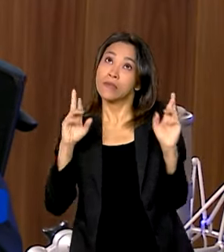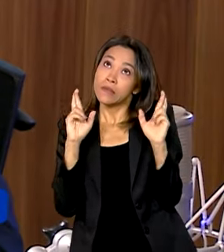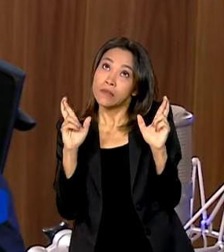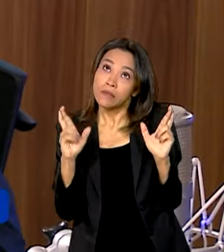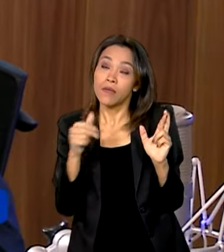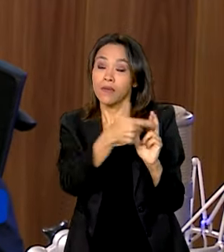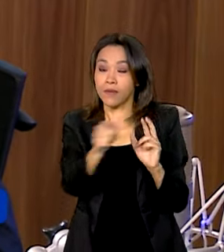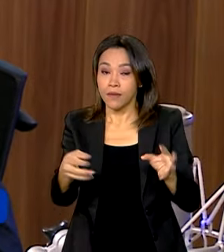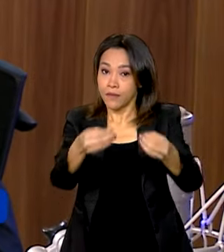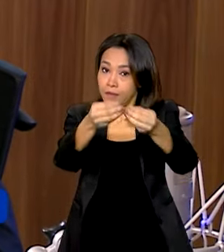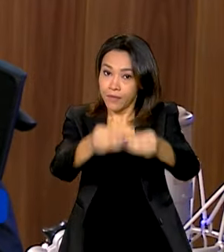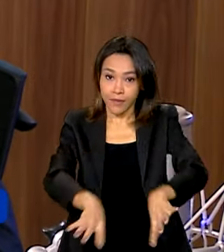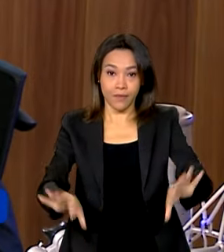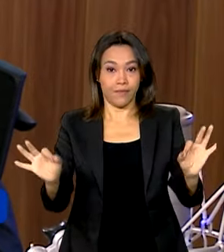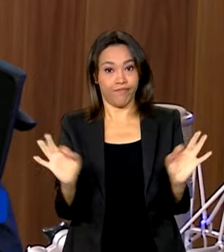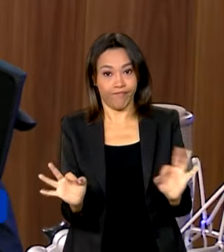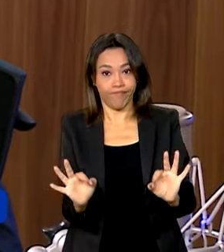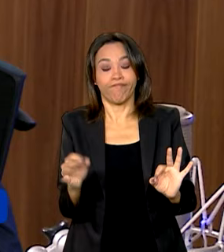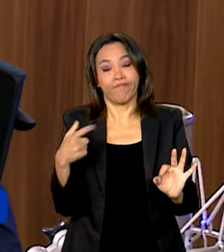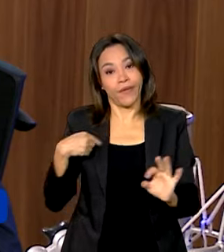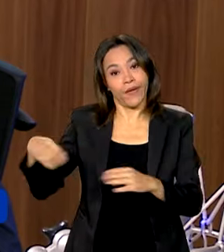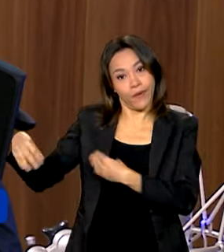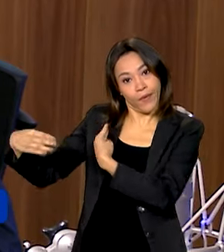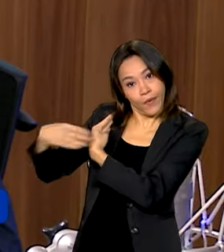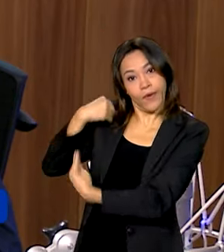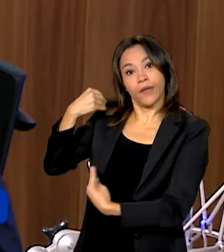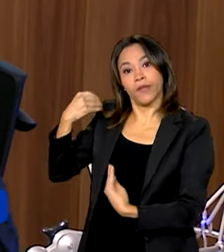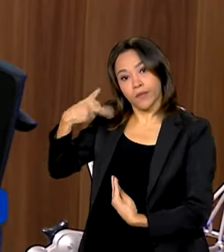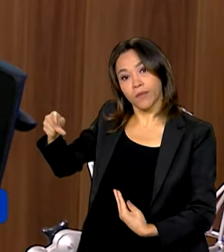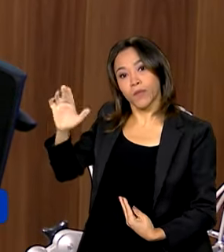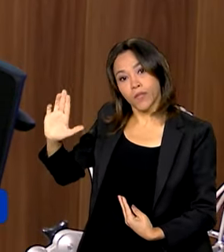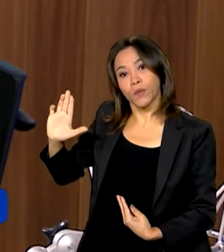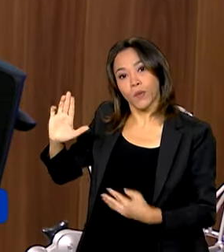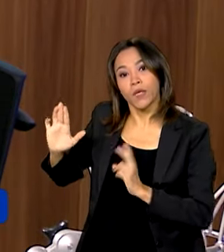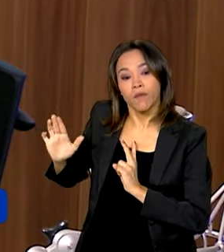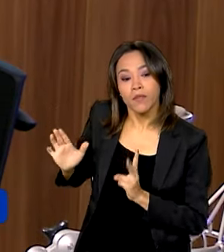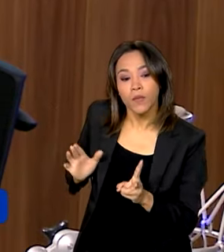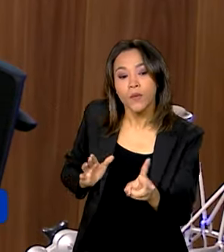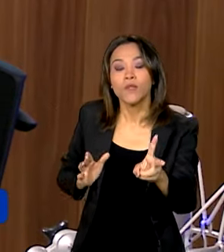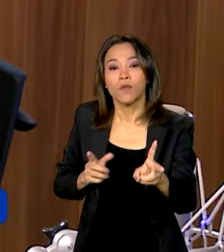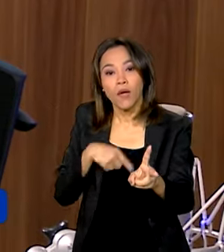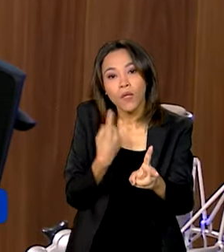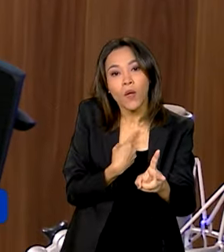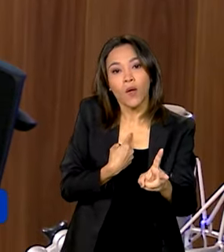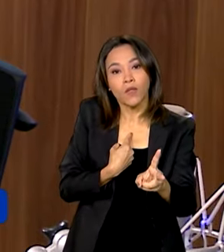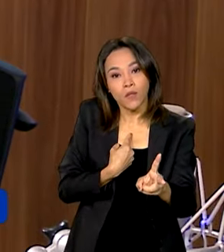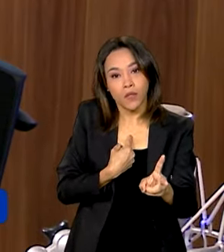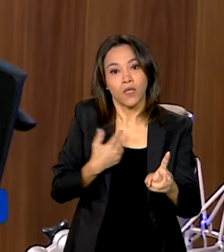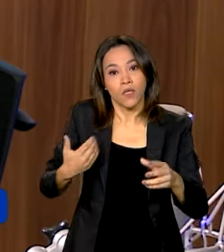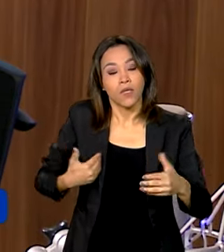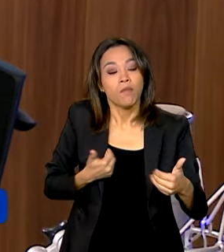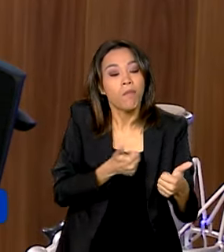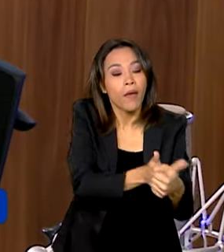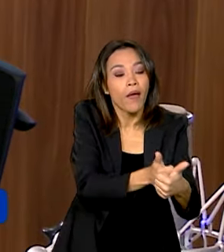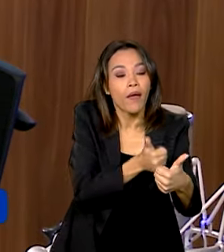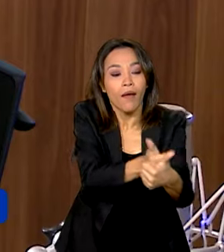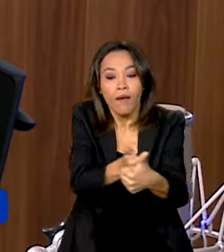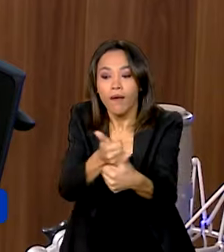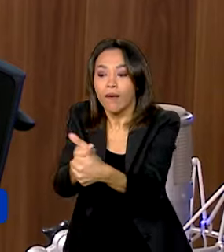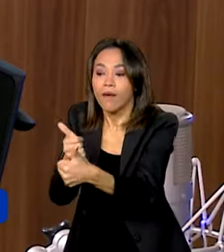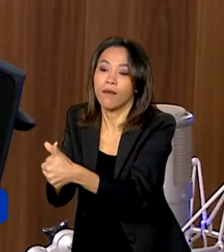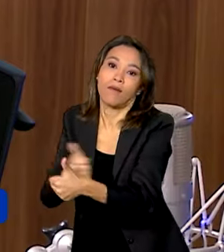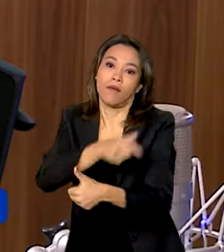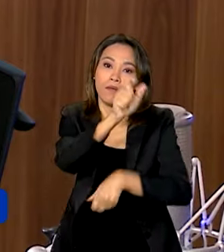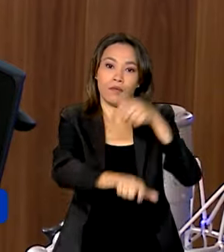mas tendo o governo federal por recomendação do presidente Lula Continuará muito perto das pessoas a partir daqueles também que os